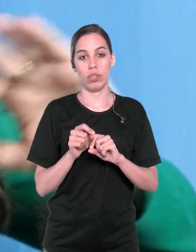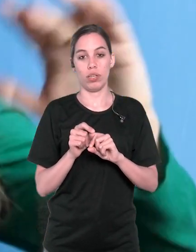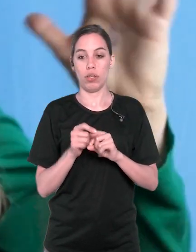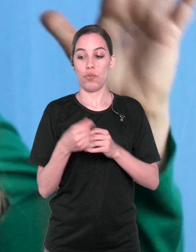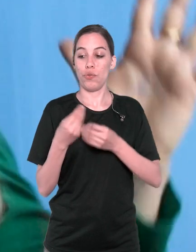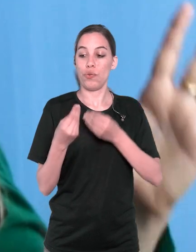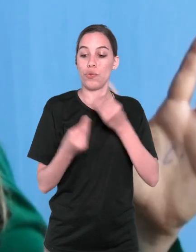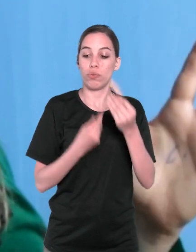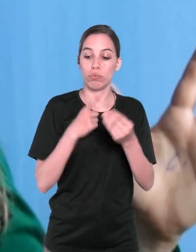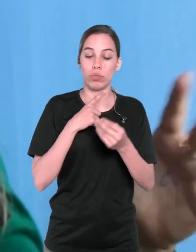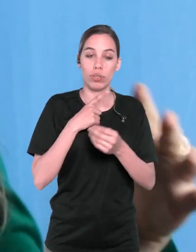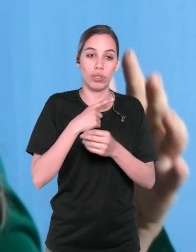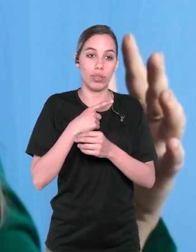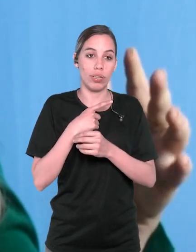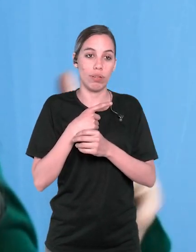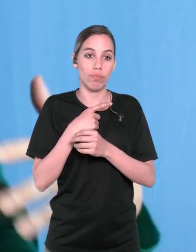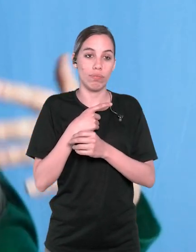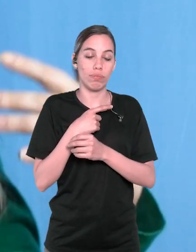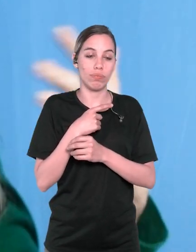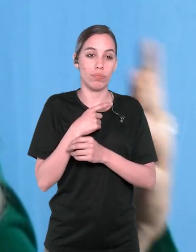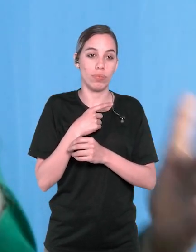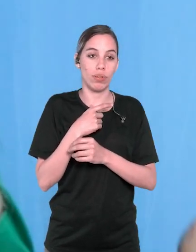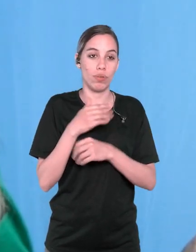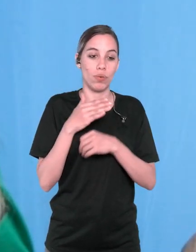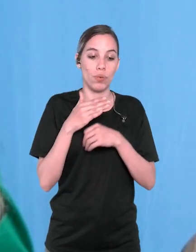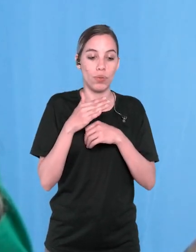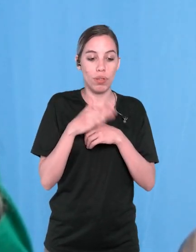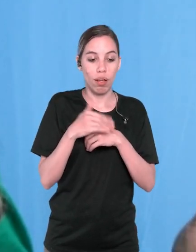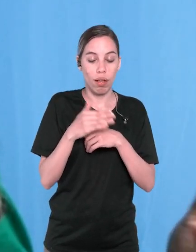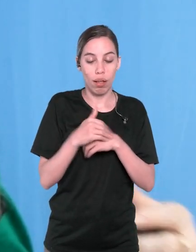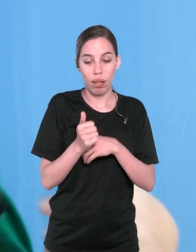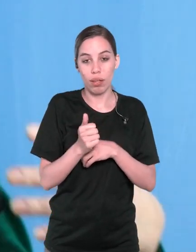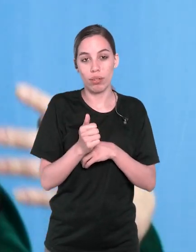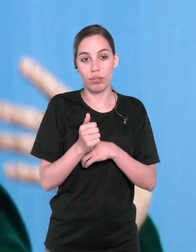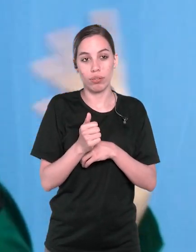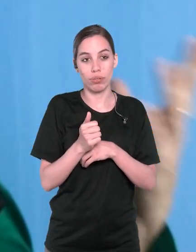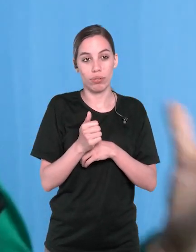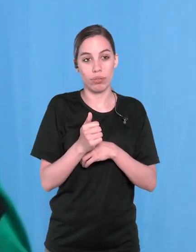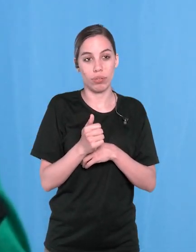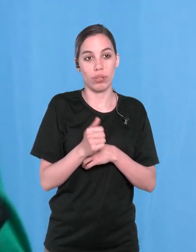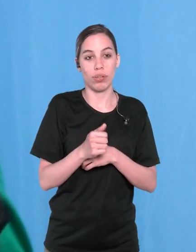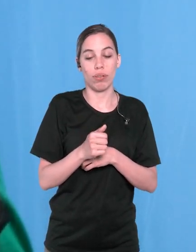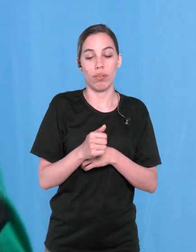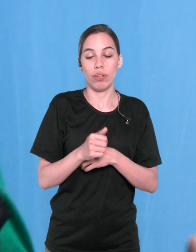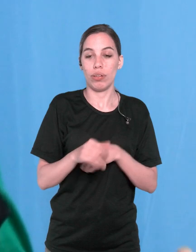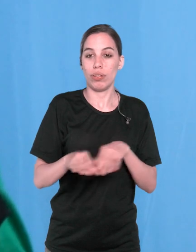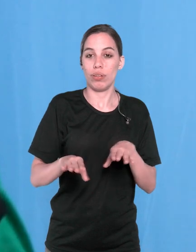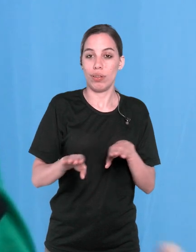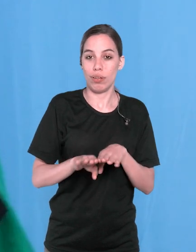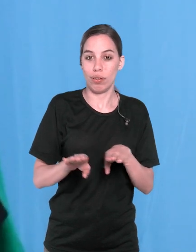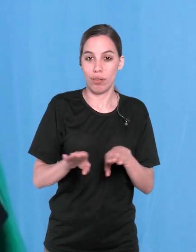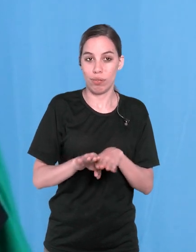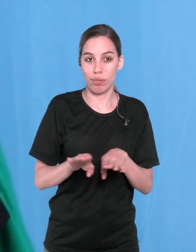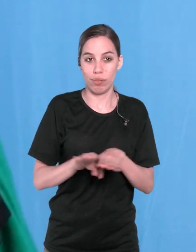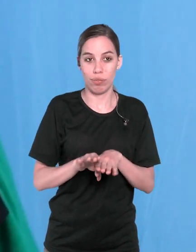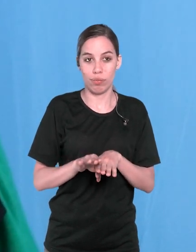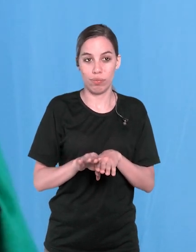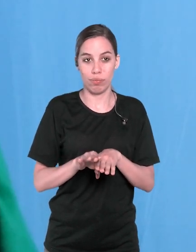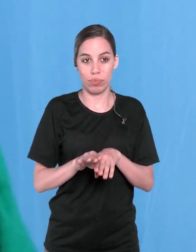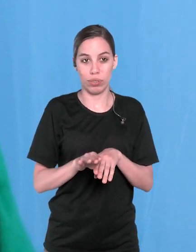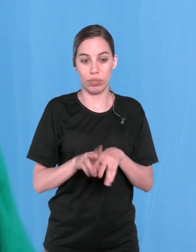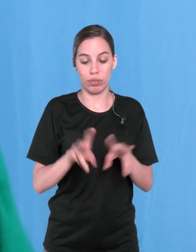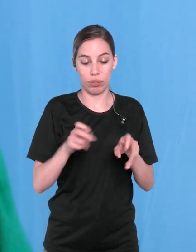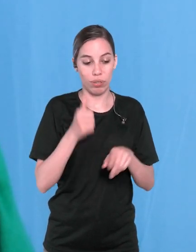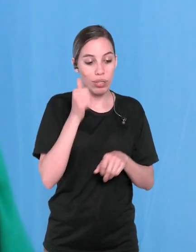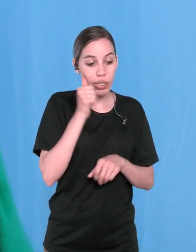cães, esse carinho da Hilda Hilst também pelos cães, né? Ela que teve mais de 100